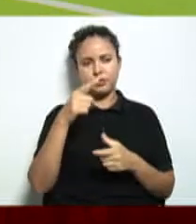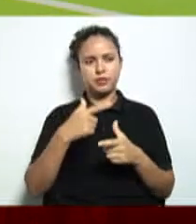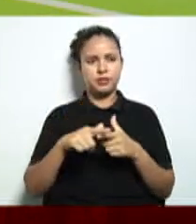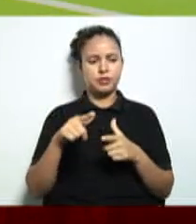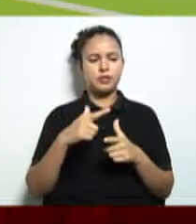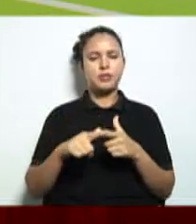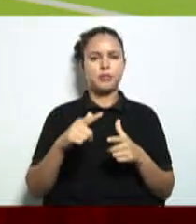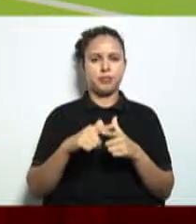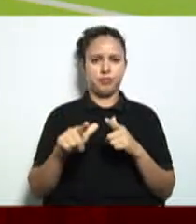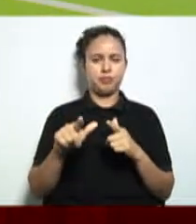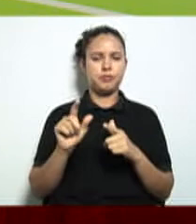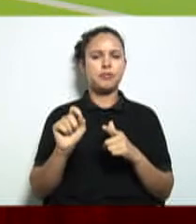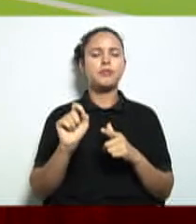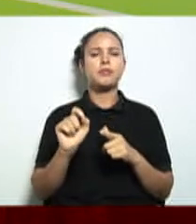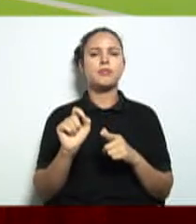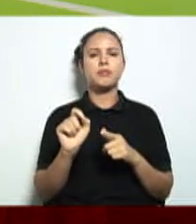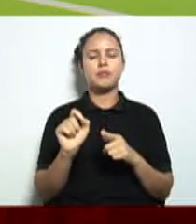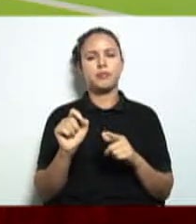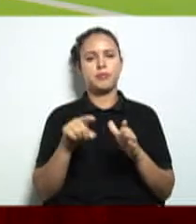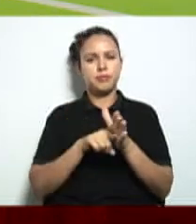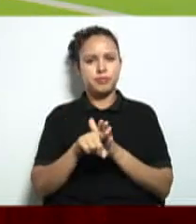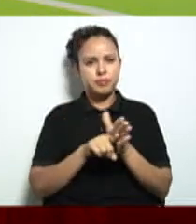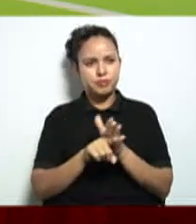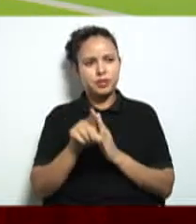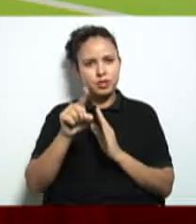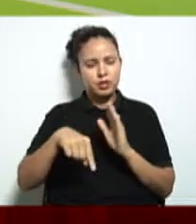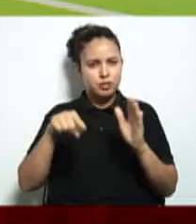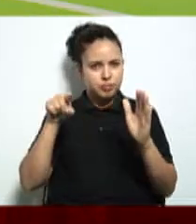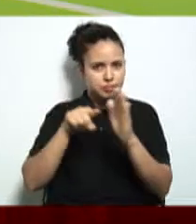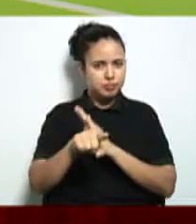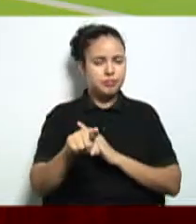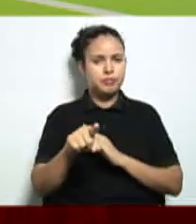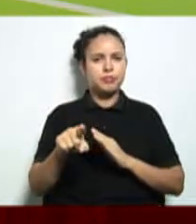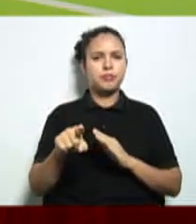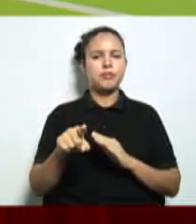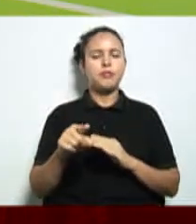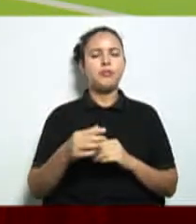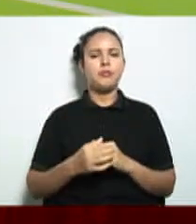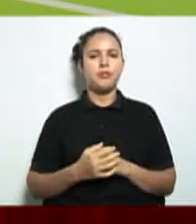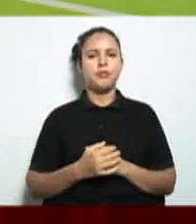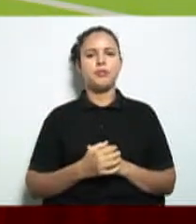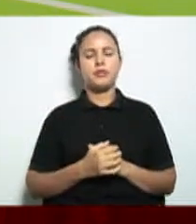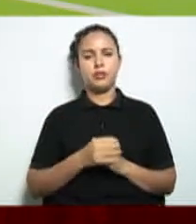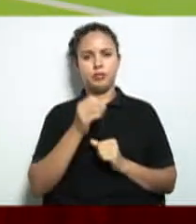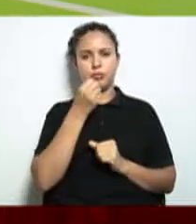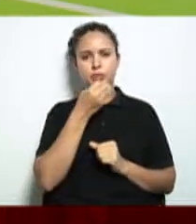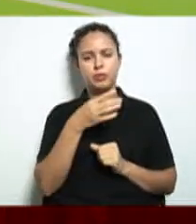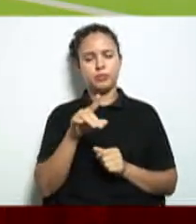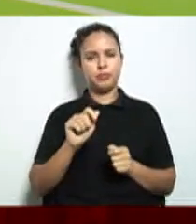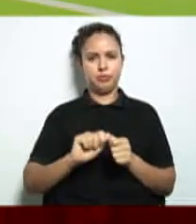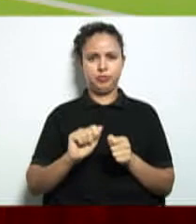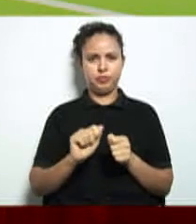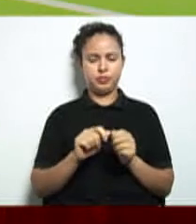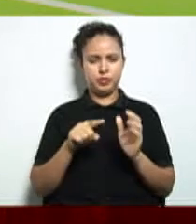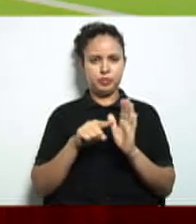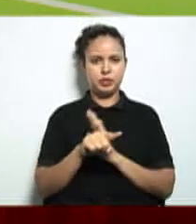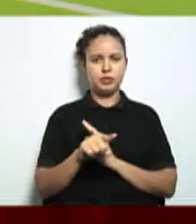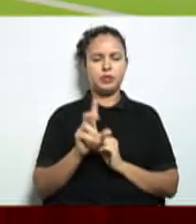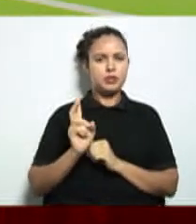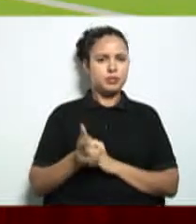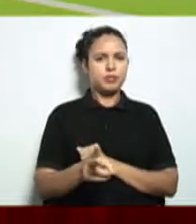de uma pesquisa, ele é em forma de pergunta. Então, e é bom você fazer a pergunta